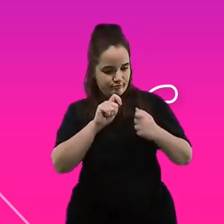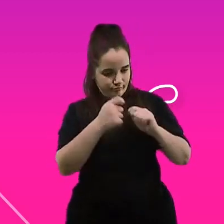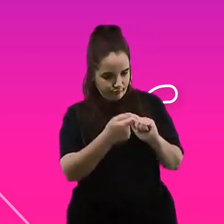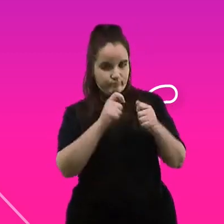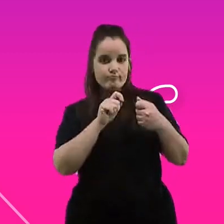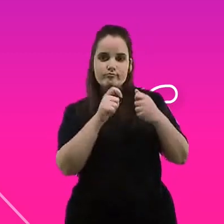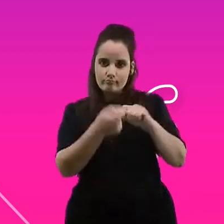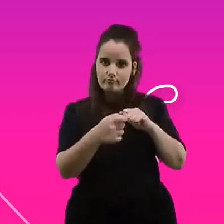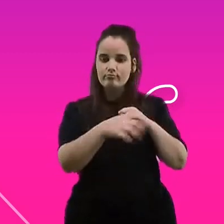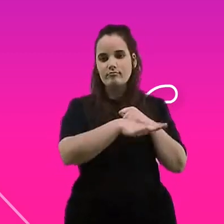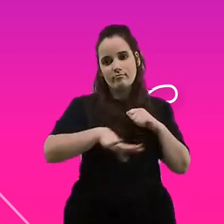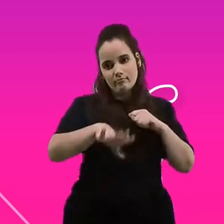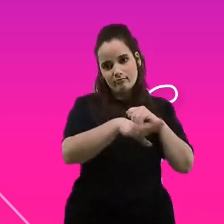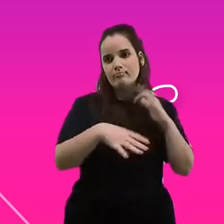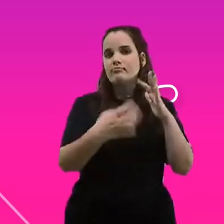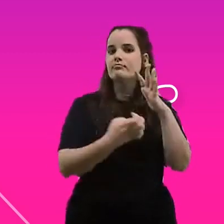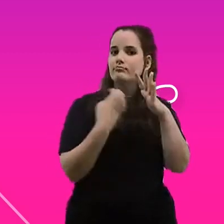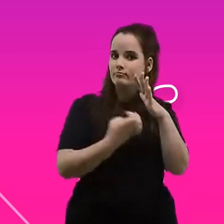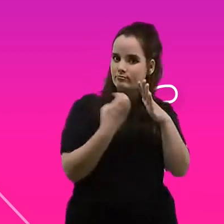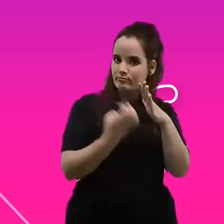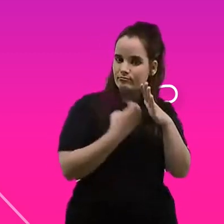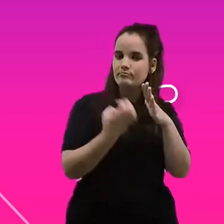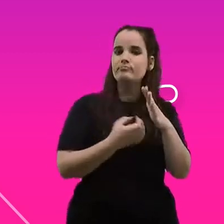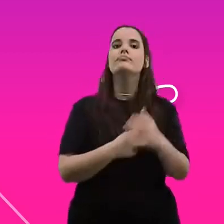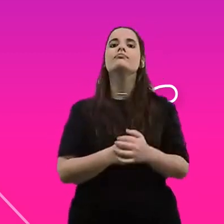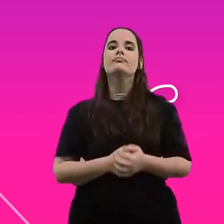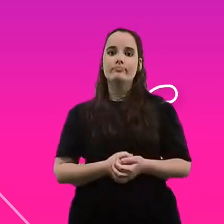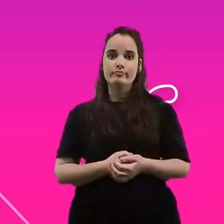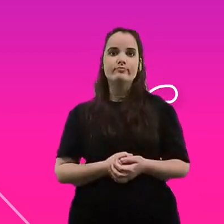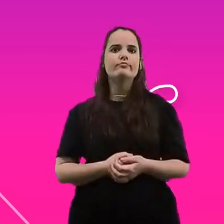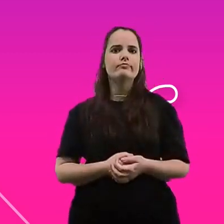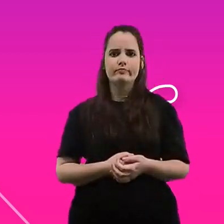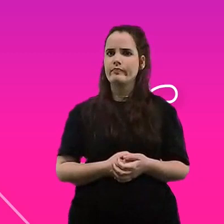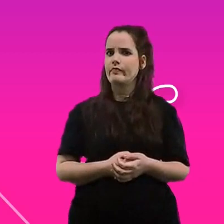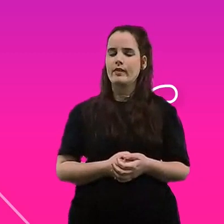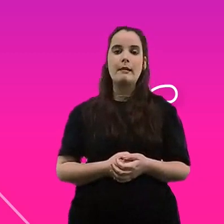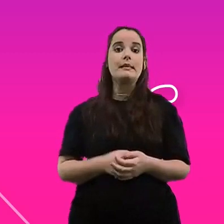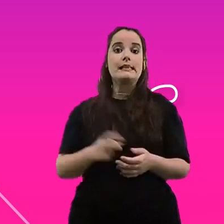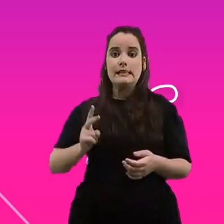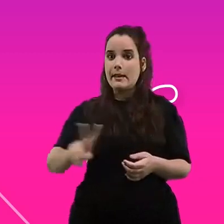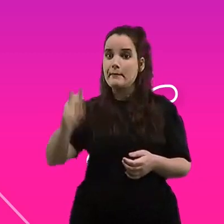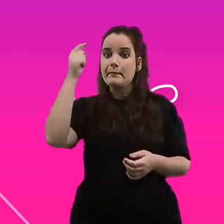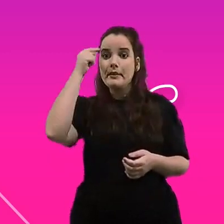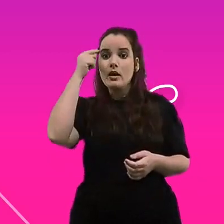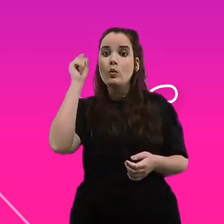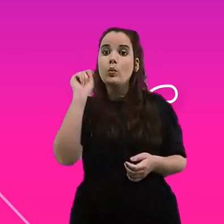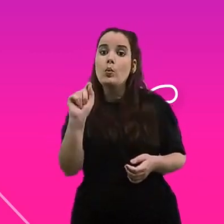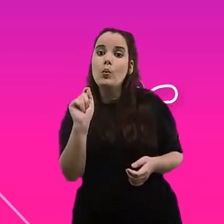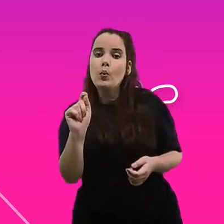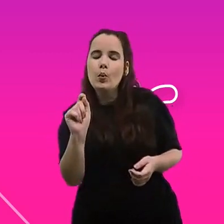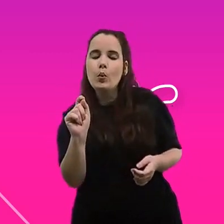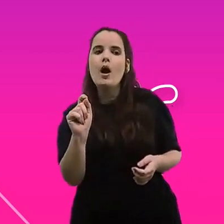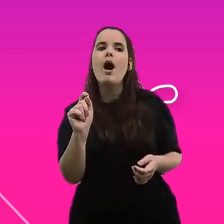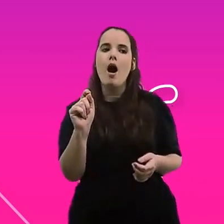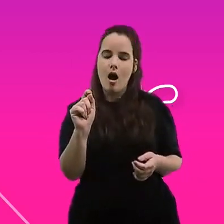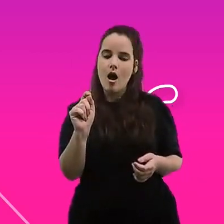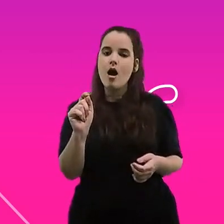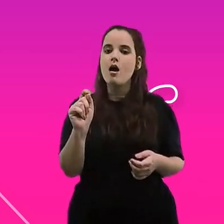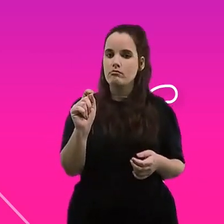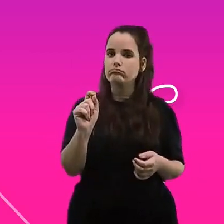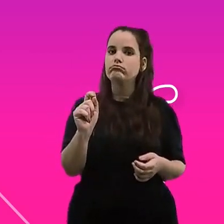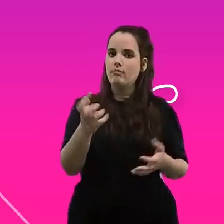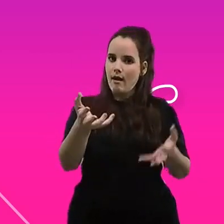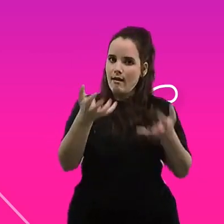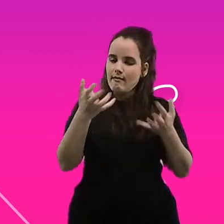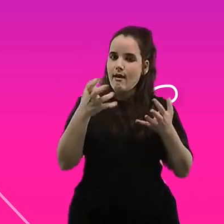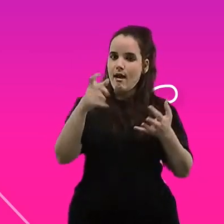Livre, ele tem aí diferentes unidades, e todas reagiram pensando justamente em garantir essa experiência para o